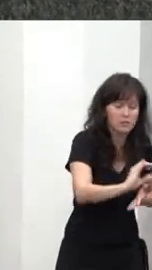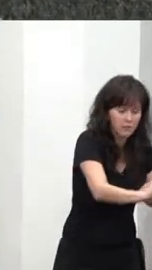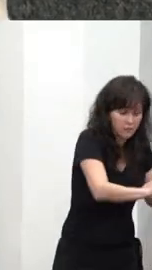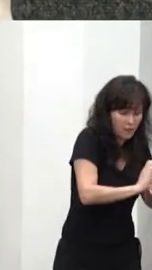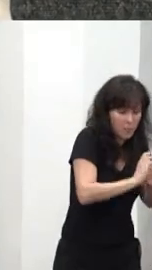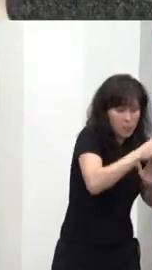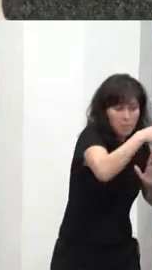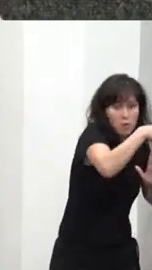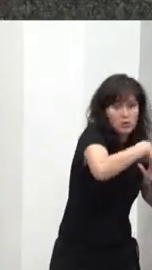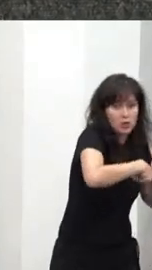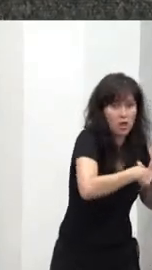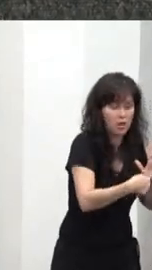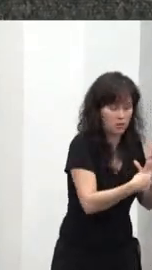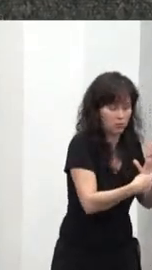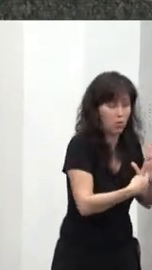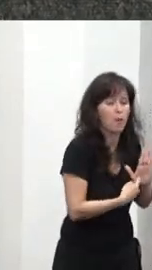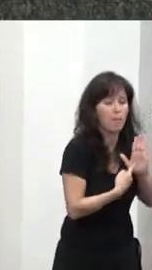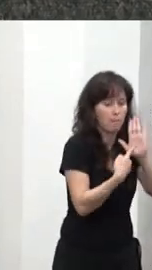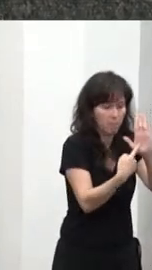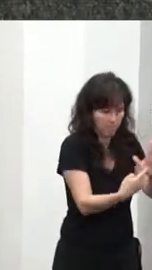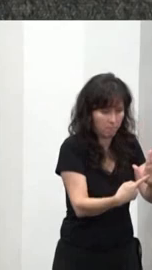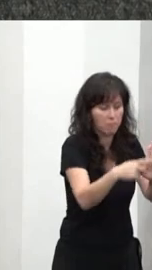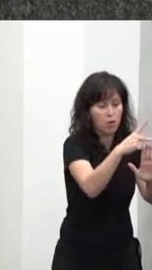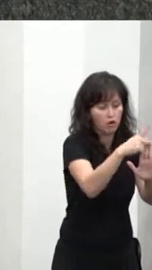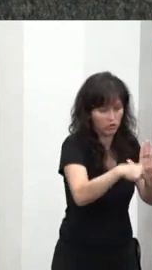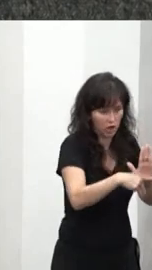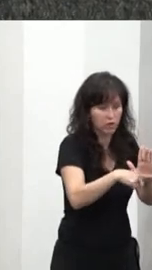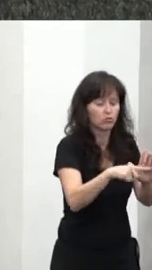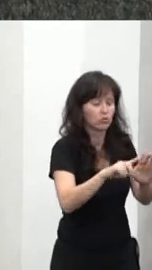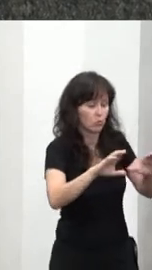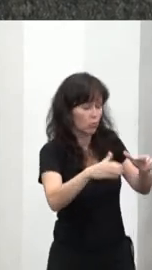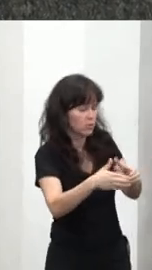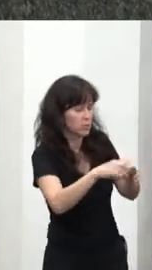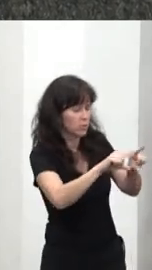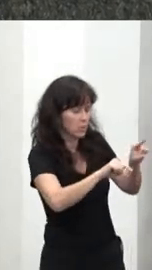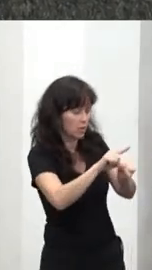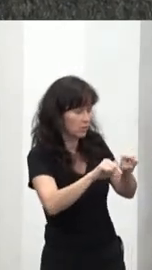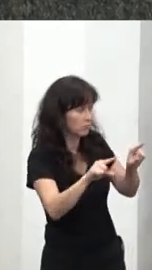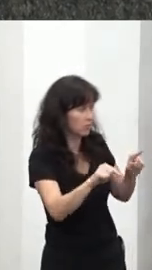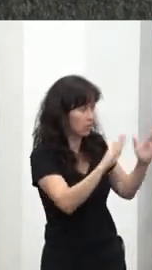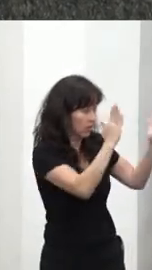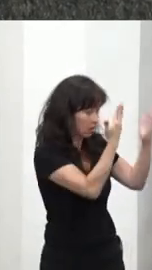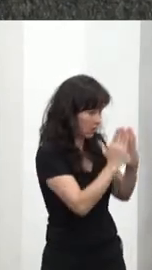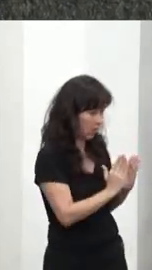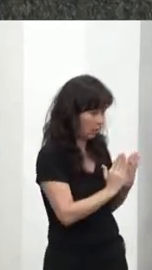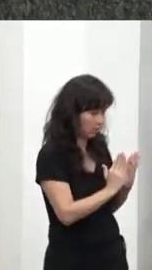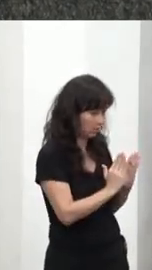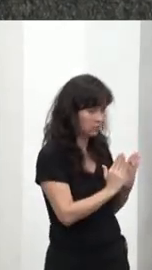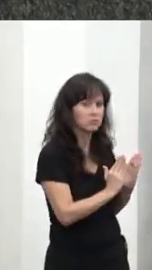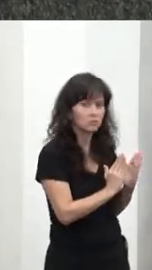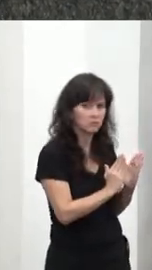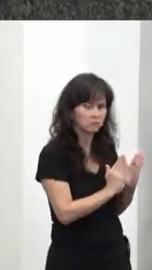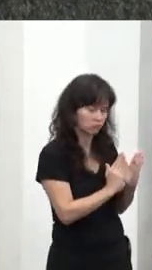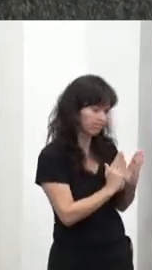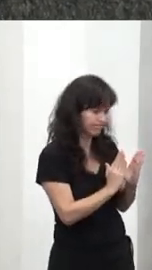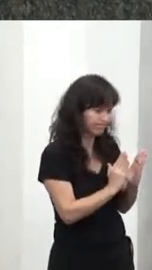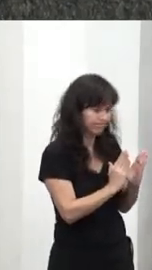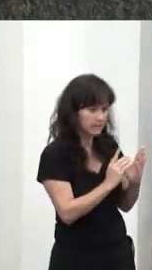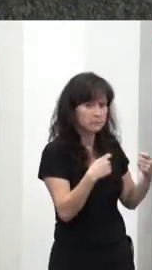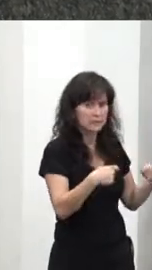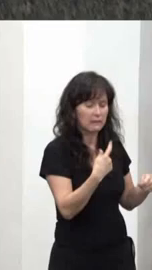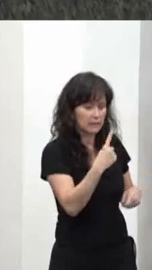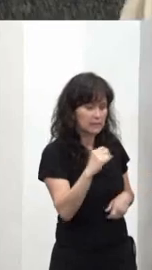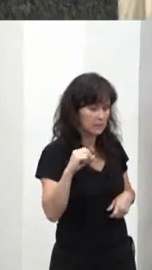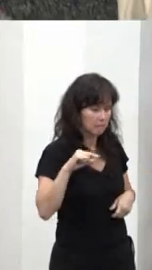um projeto para comissão de seleção ela analisou o custo era 100 mil inclusive Então vamos a gente tá à disposição